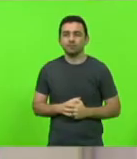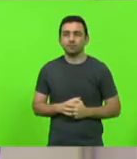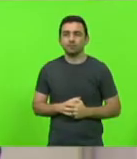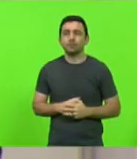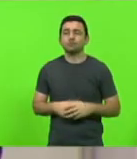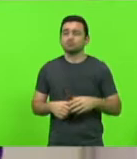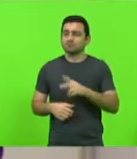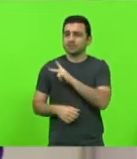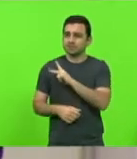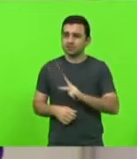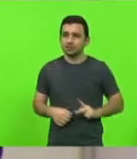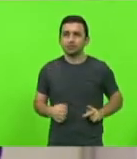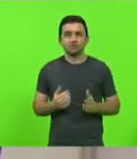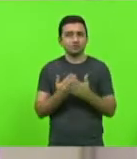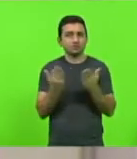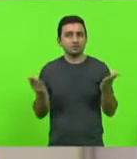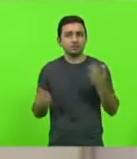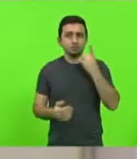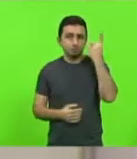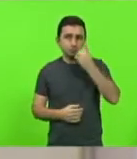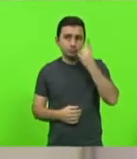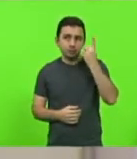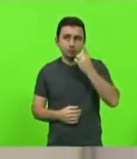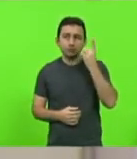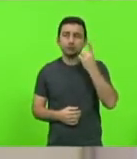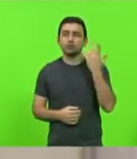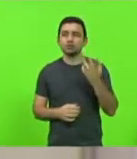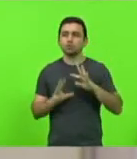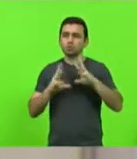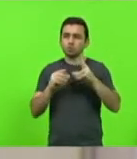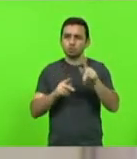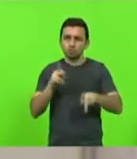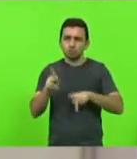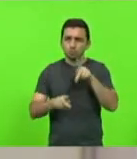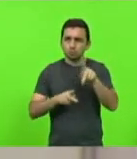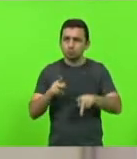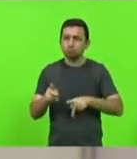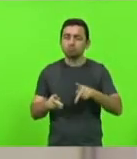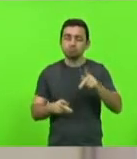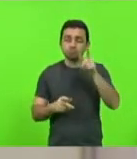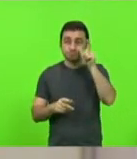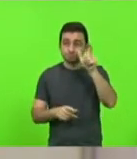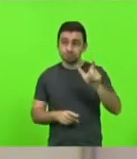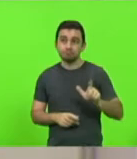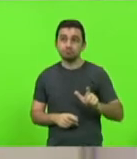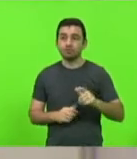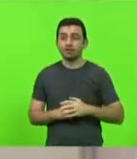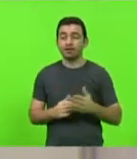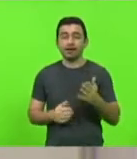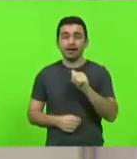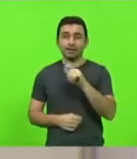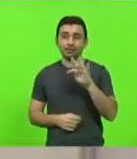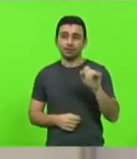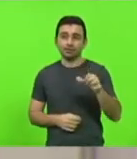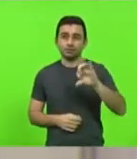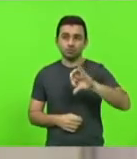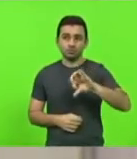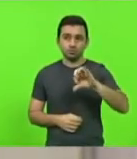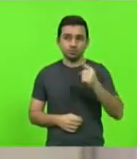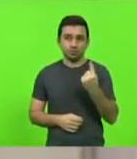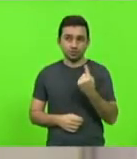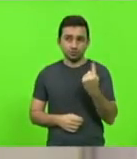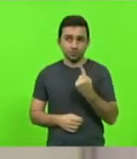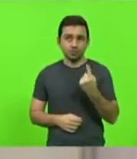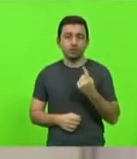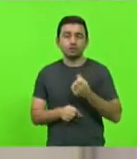colegas deputados, público presente, cidadãos catarinenses que nos assistem. Ata da 91ª